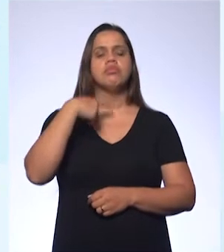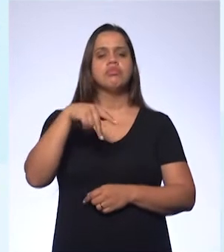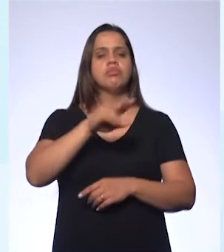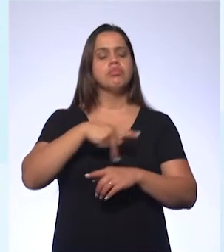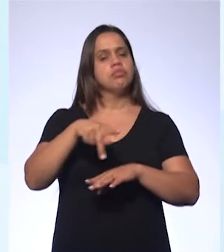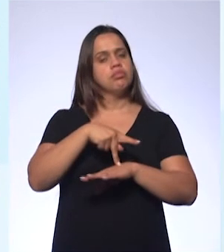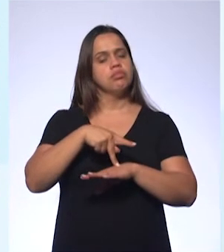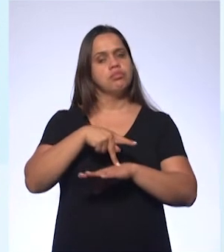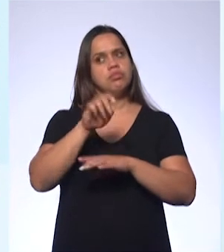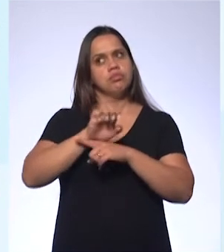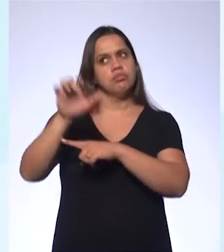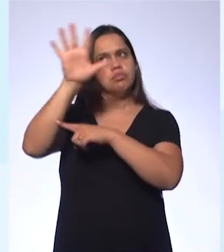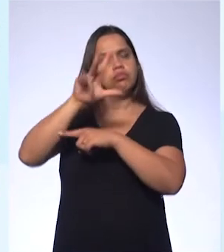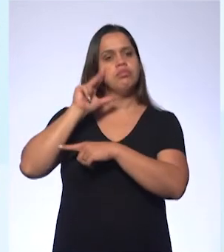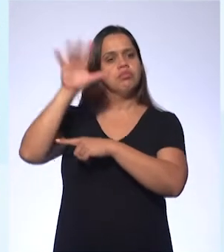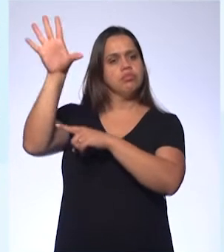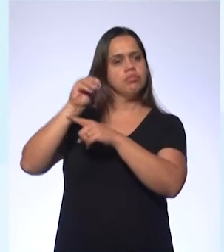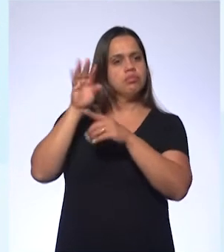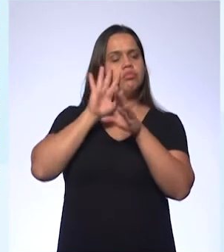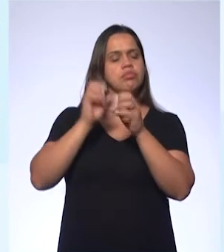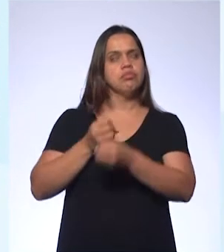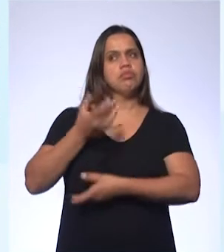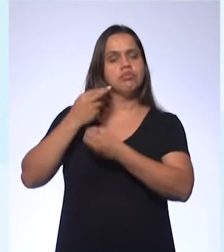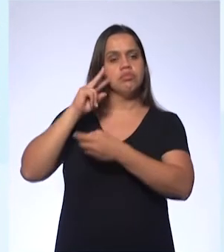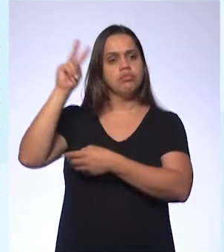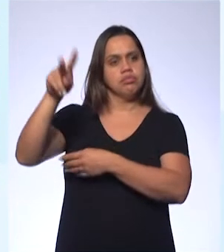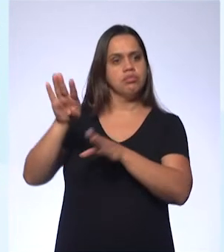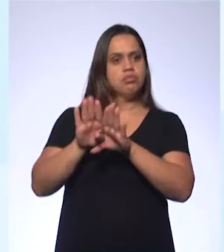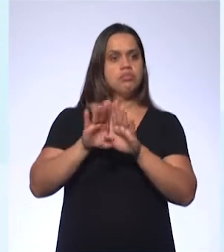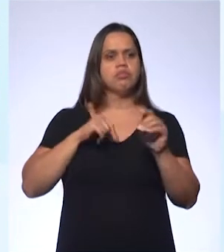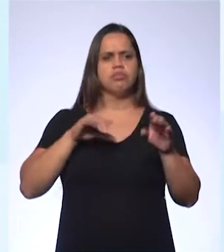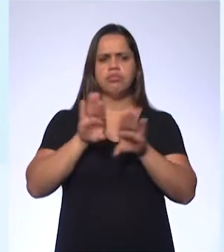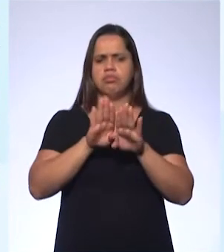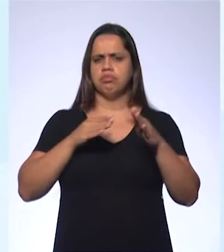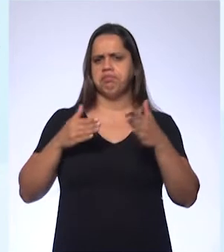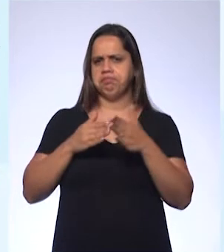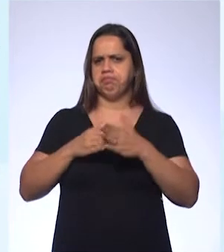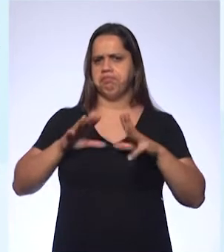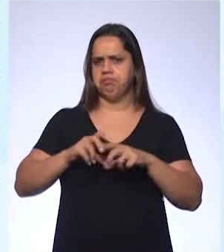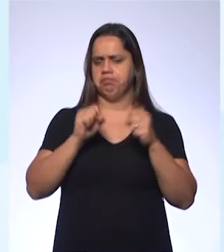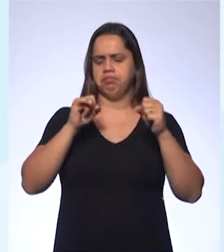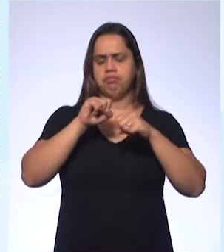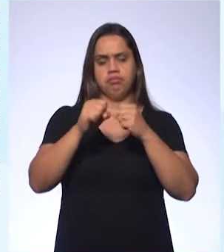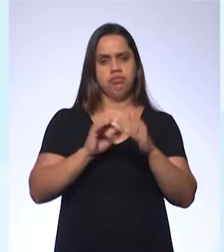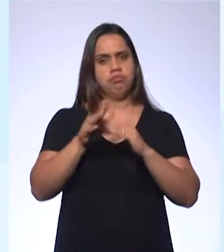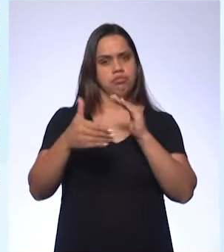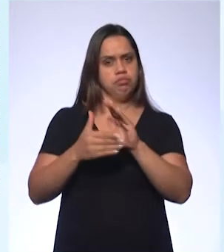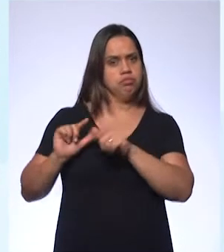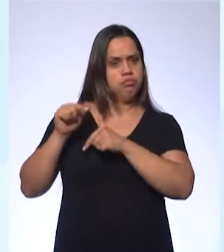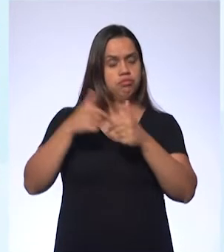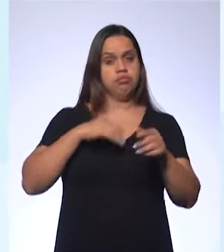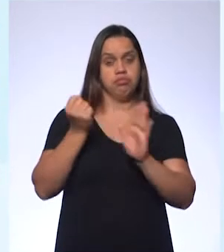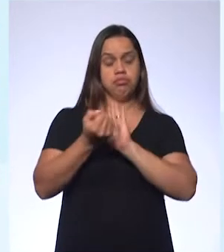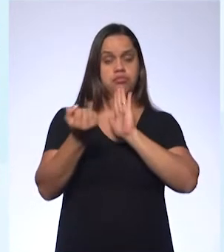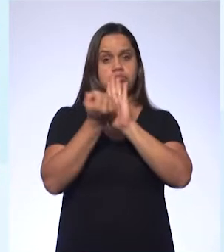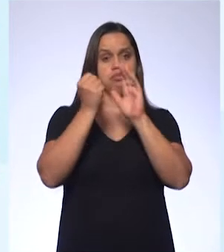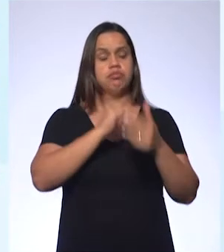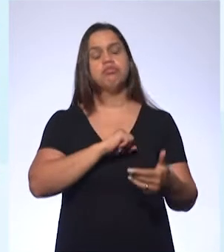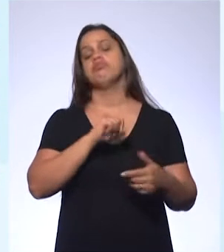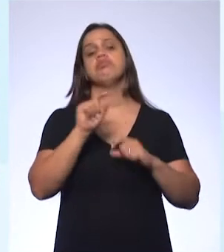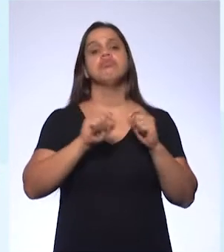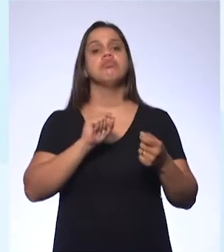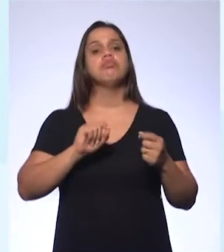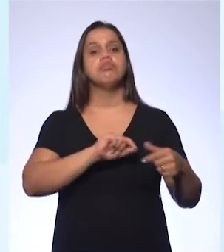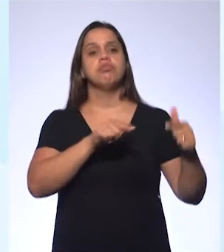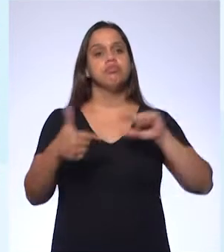né, promovendo aí a ruptura, né, com as formas literárias tradicionais. Então, são considerados importantes marcos do modernismo o Manifesto